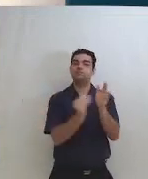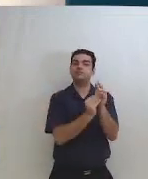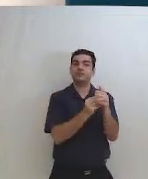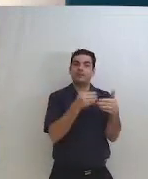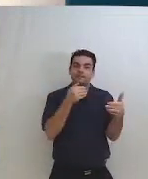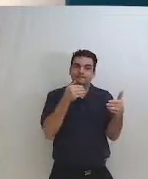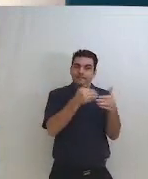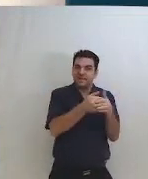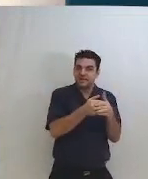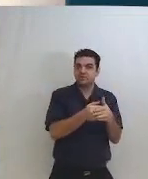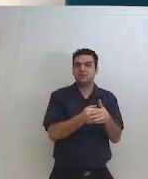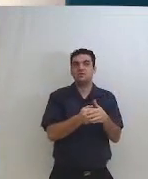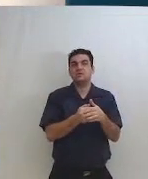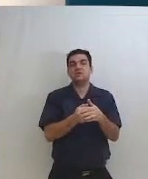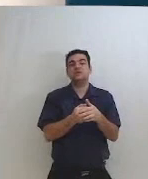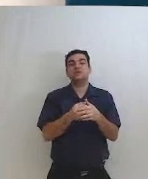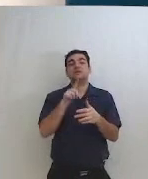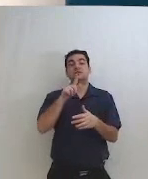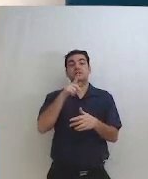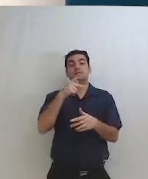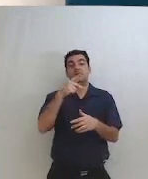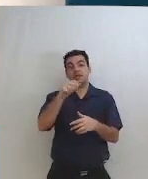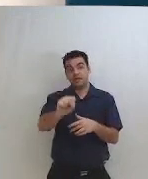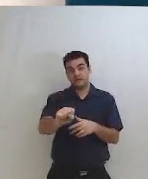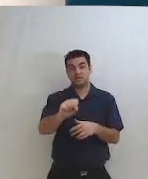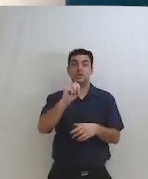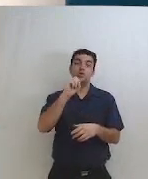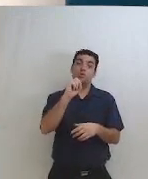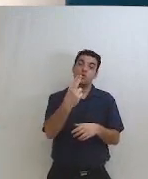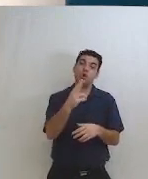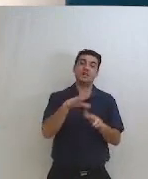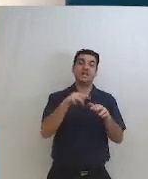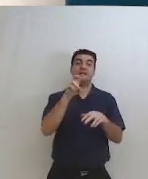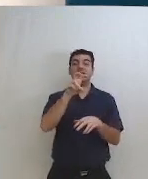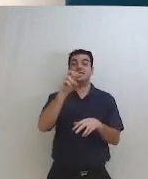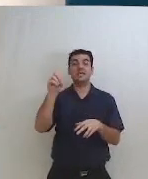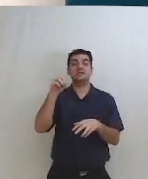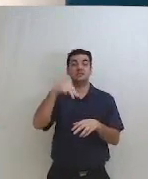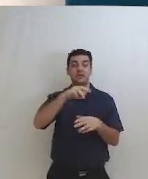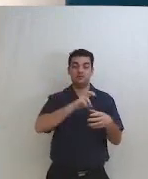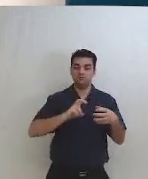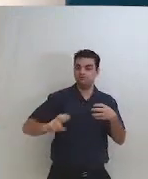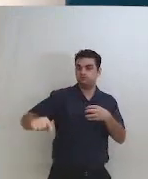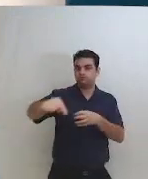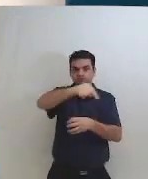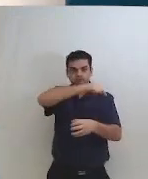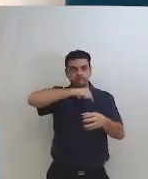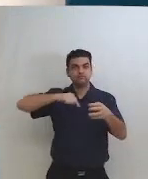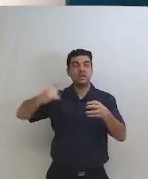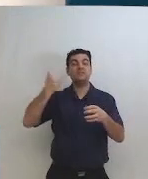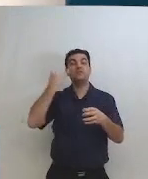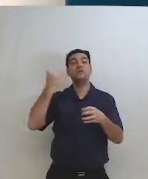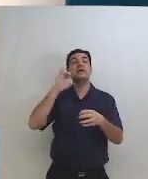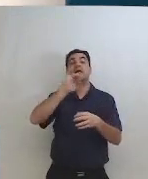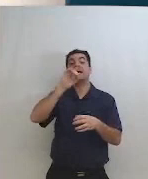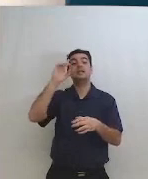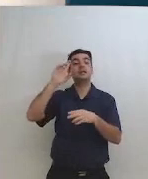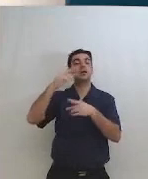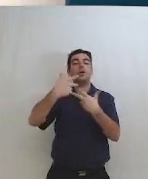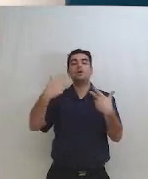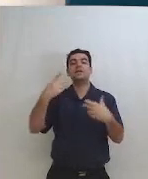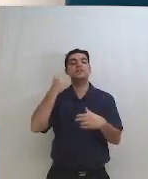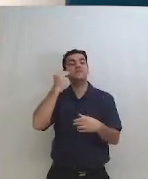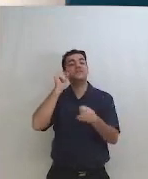em raio de até 500 metros de distância, aí vai, informando os dados registrados pelas interações desses